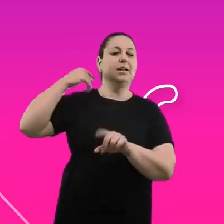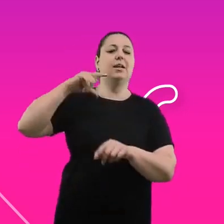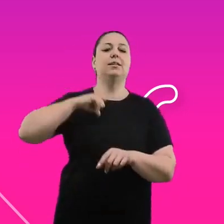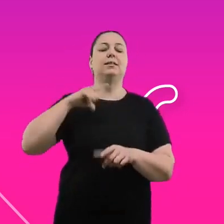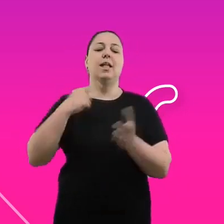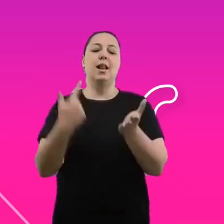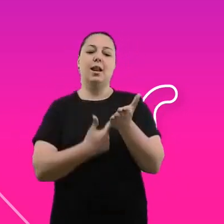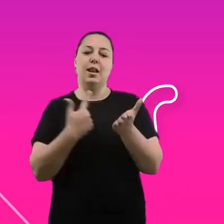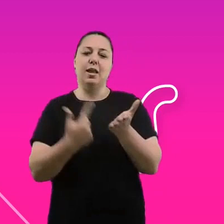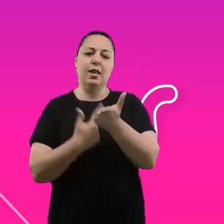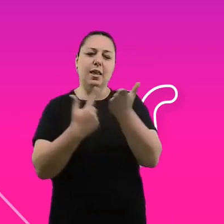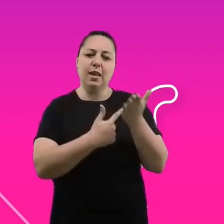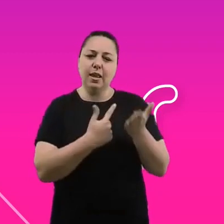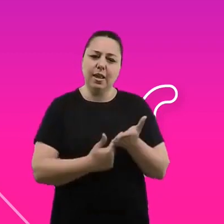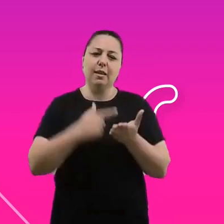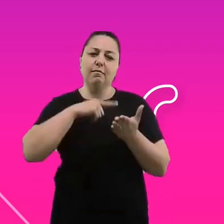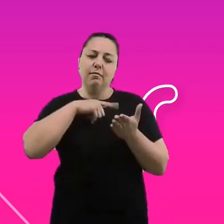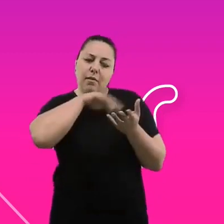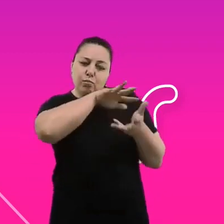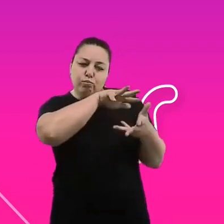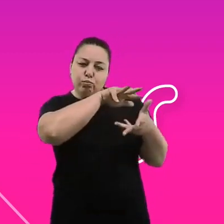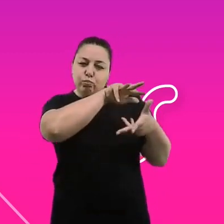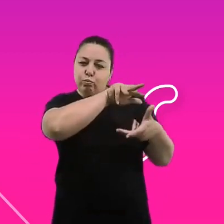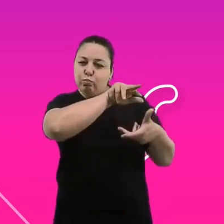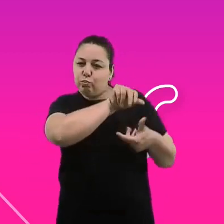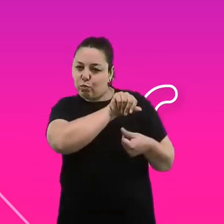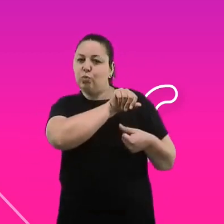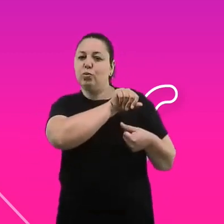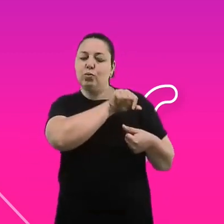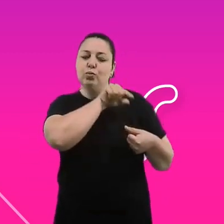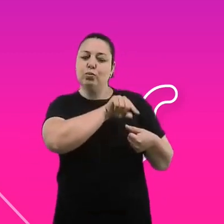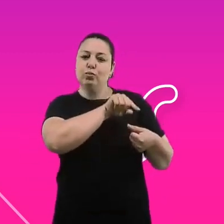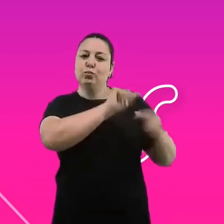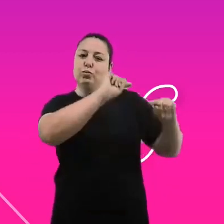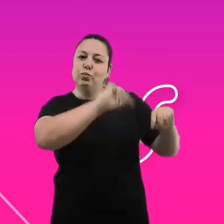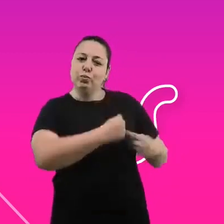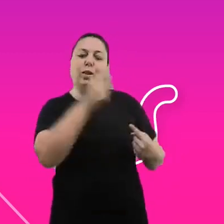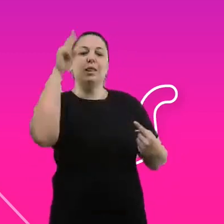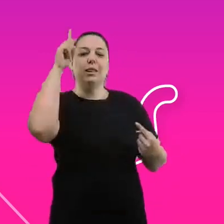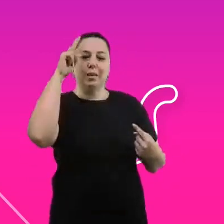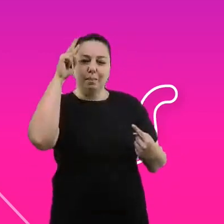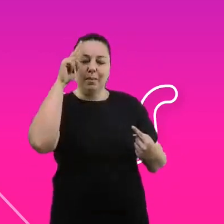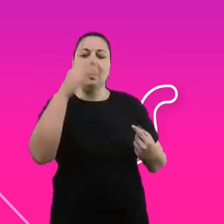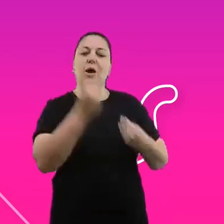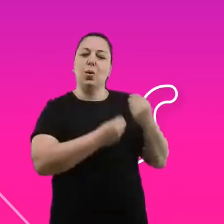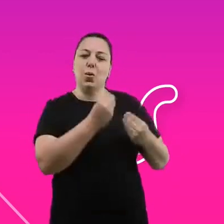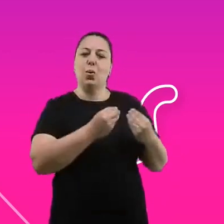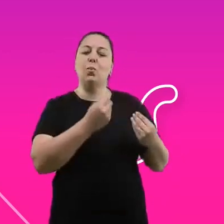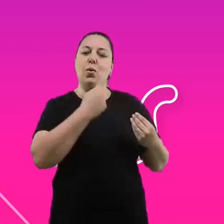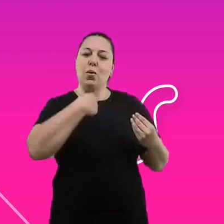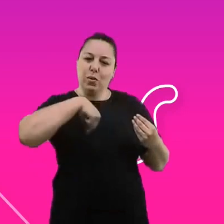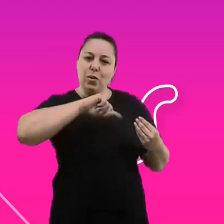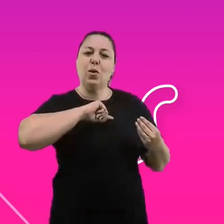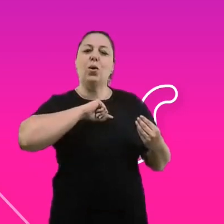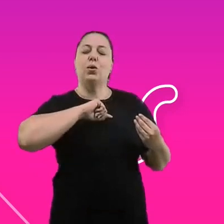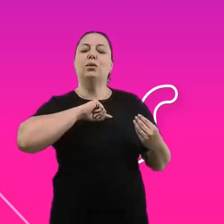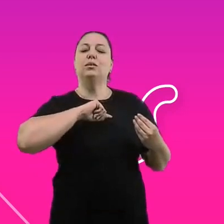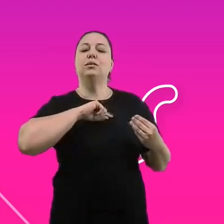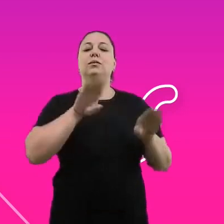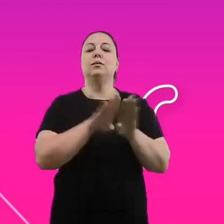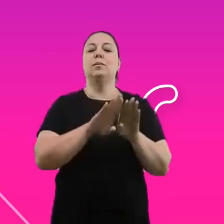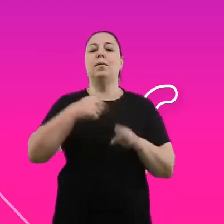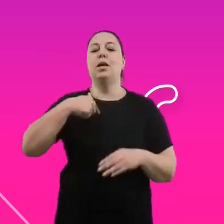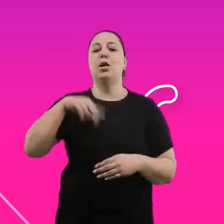para lembrar da nossa insignificância, em cima de uma mesa. E também estou usando óculos, tenho